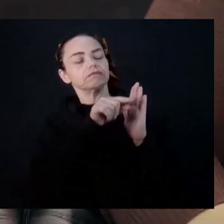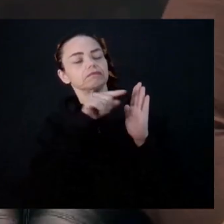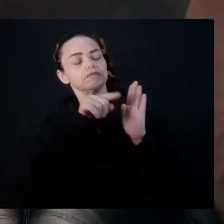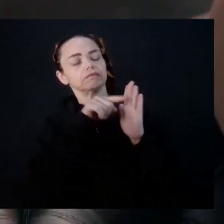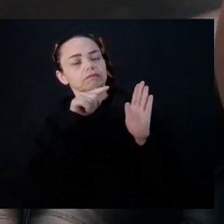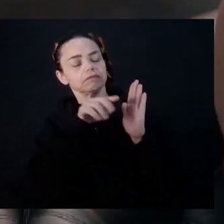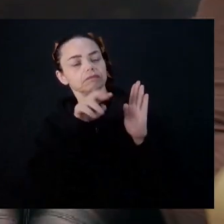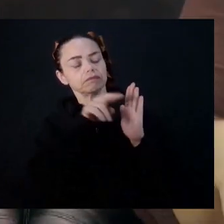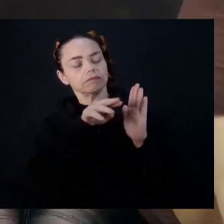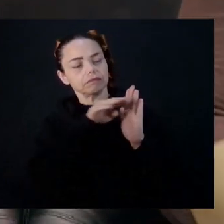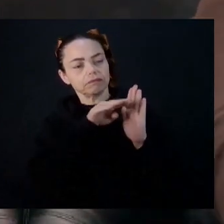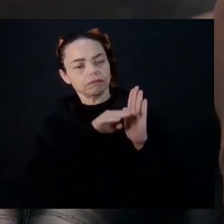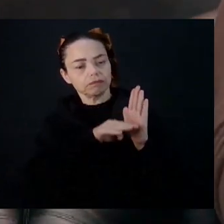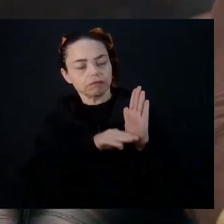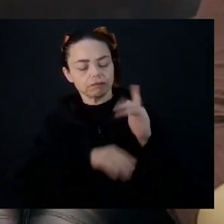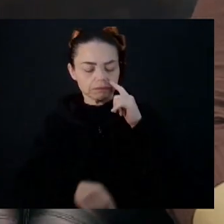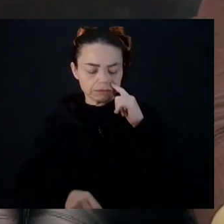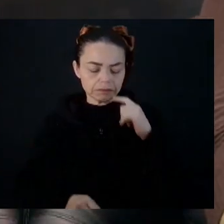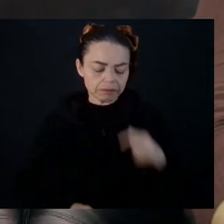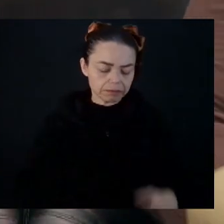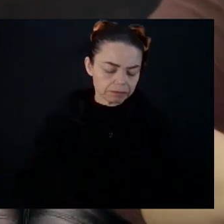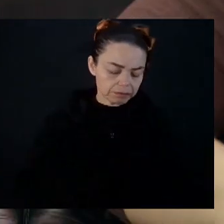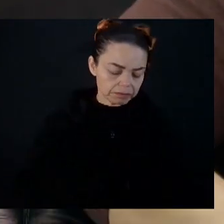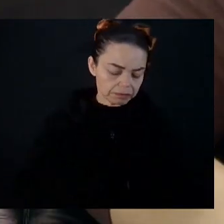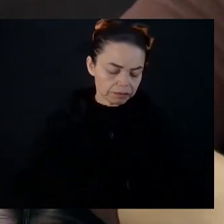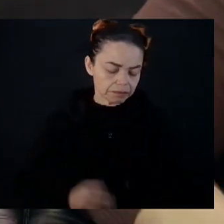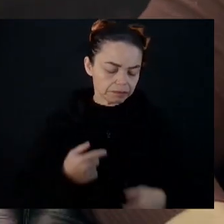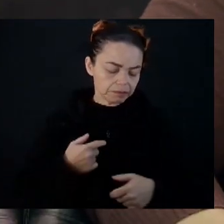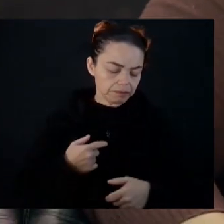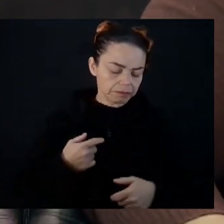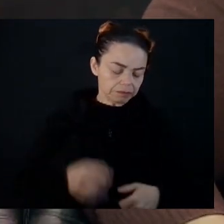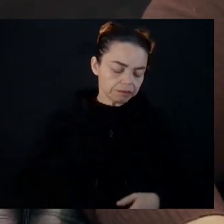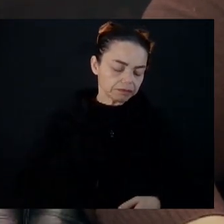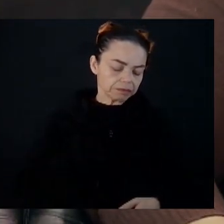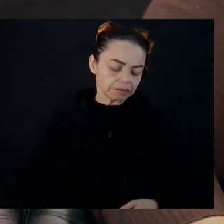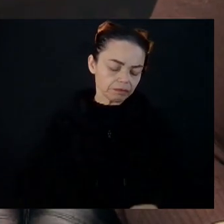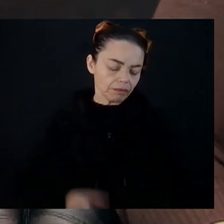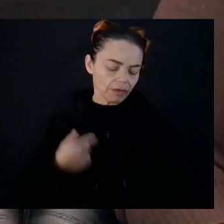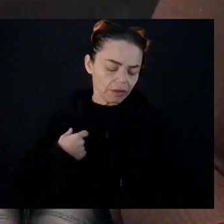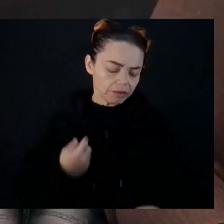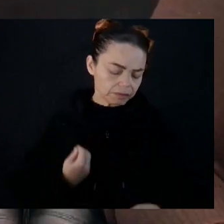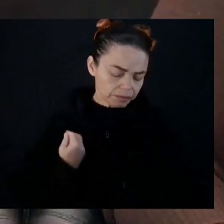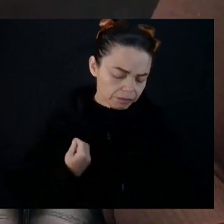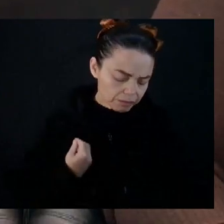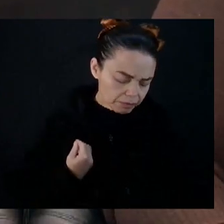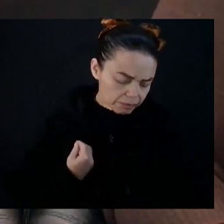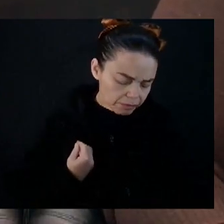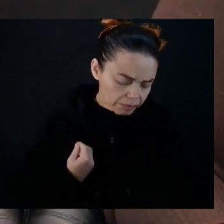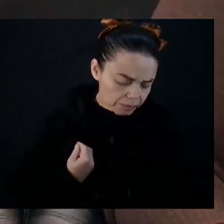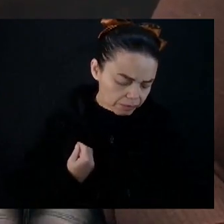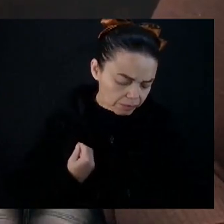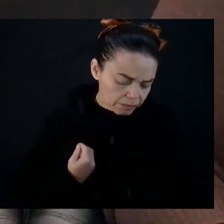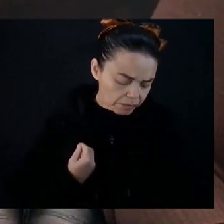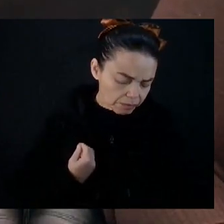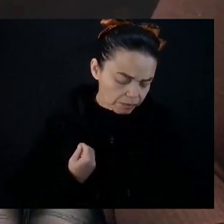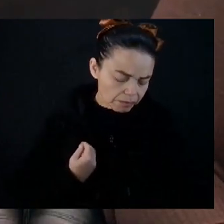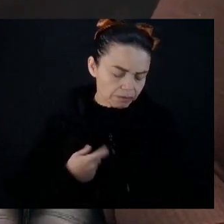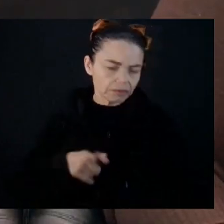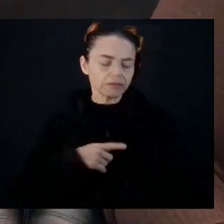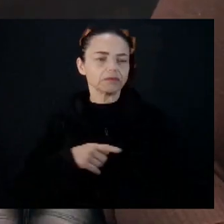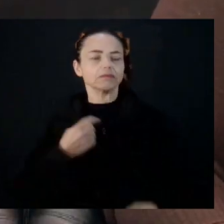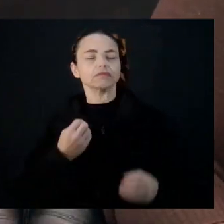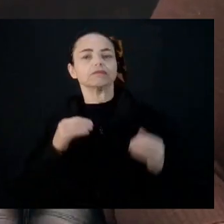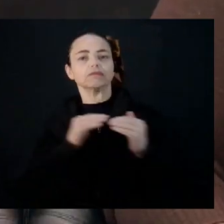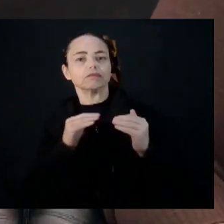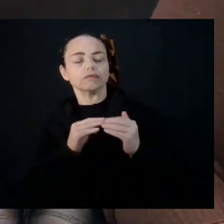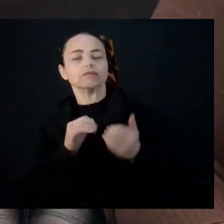esses pontos que nós colocamos, sobre a metodologia de ensino da escola, se adequa à